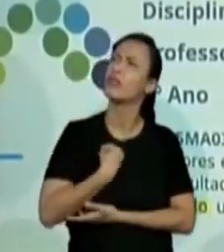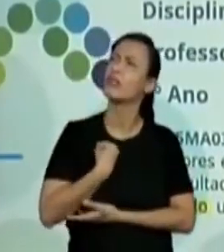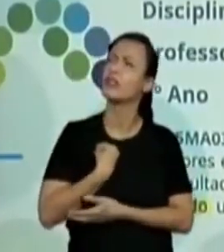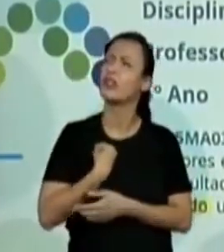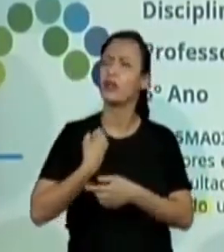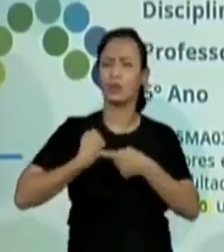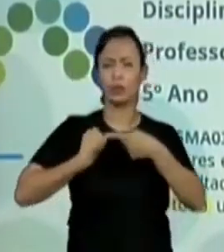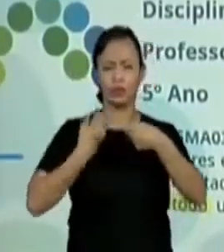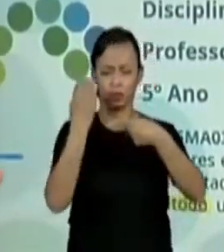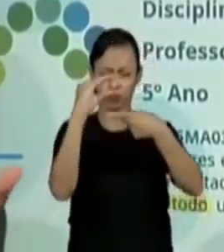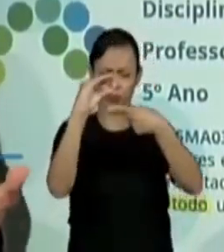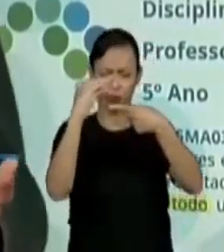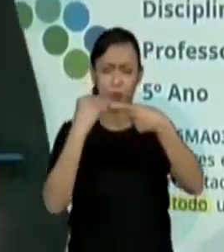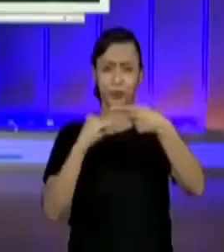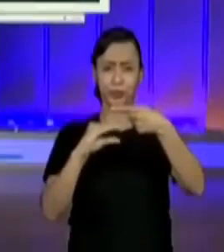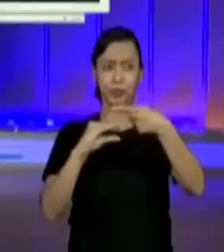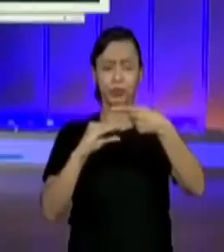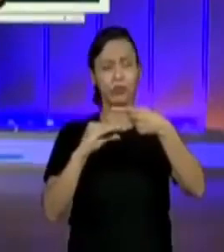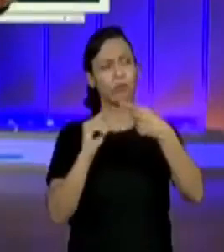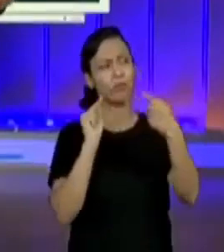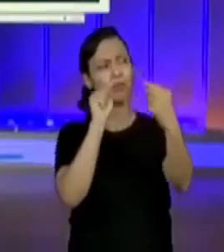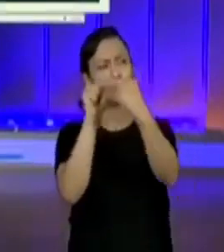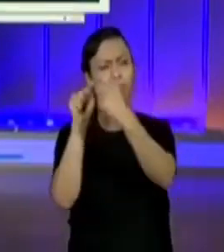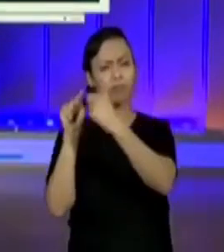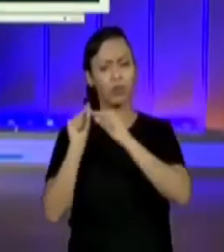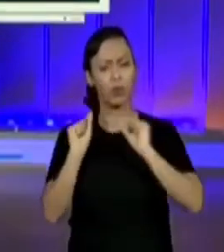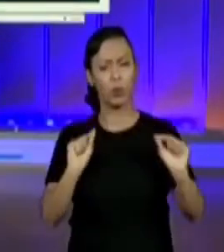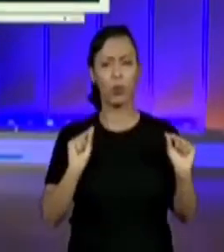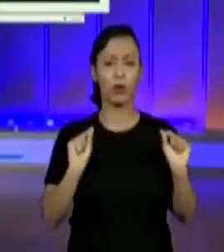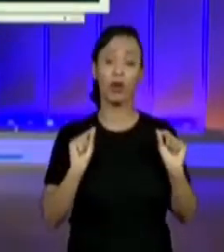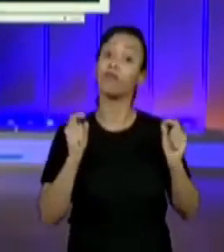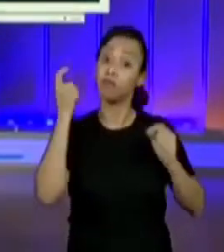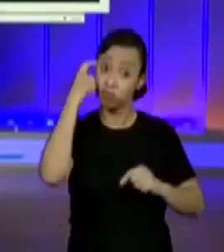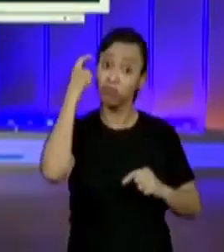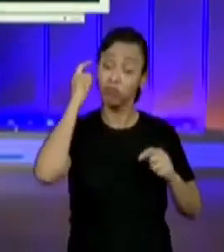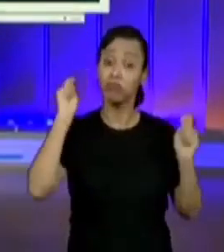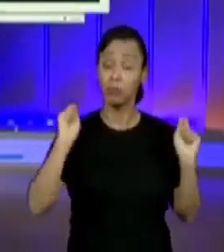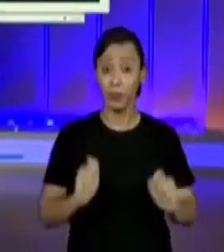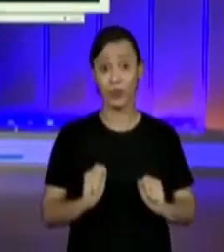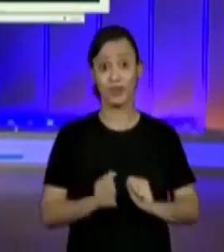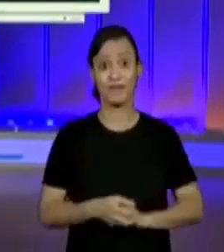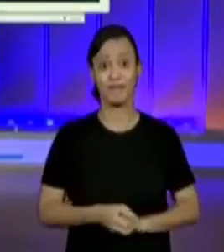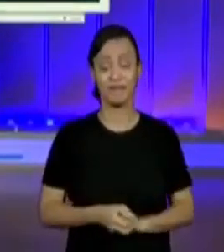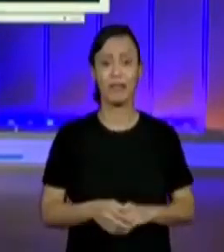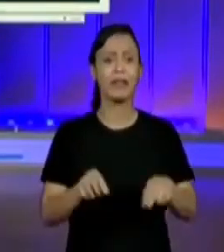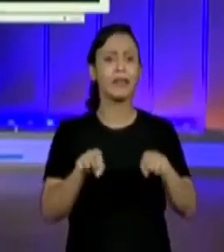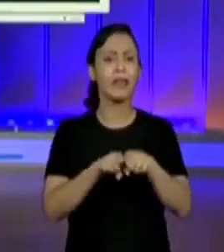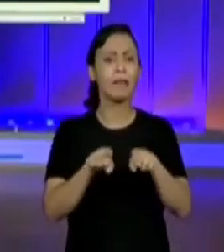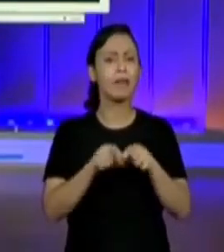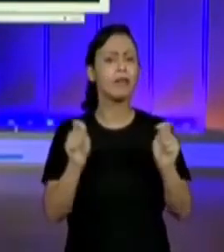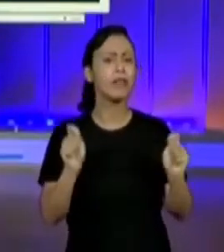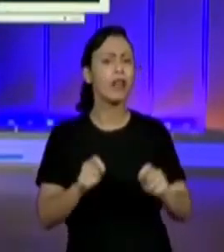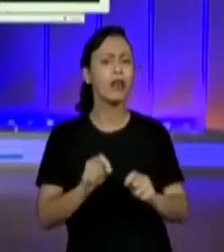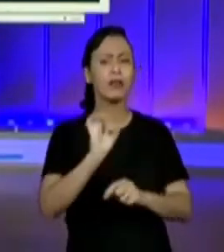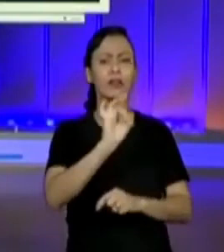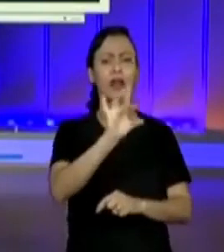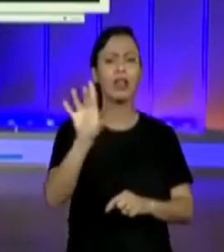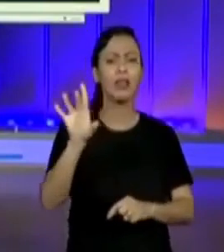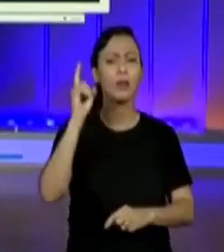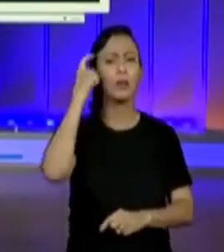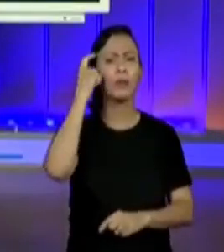e as representações fracionárias então elas servem aí Para